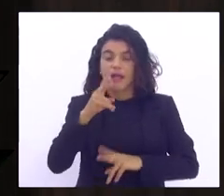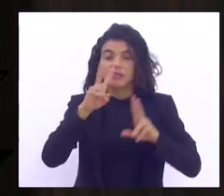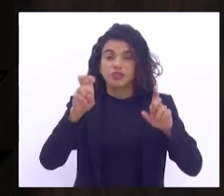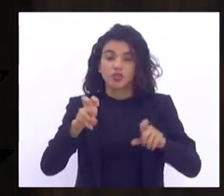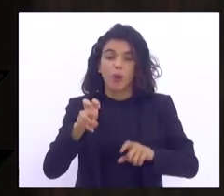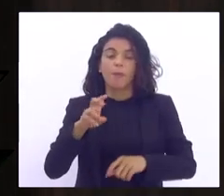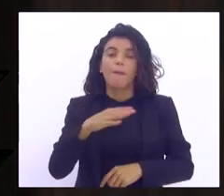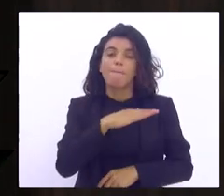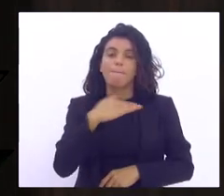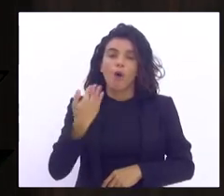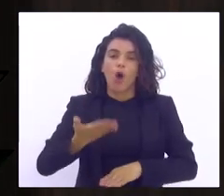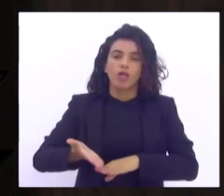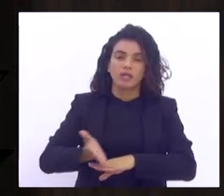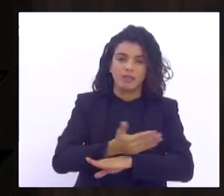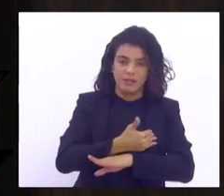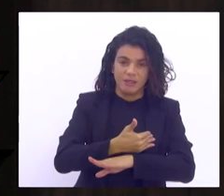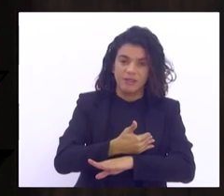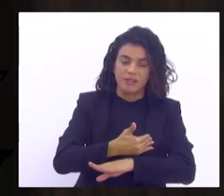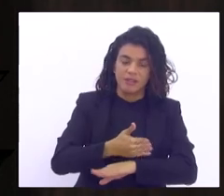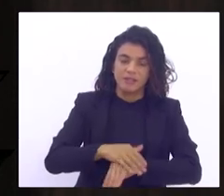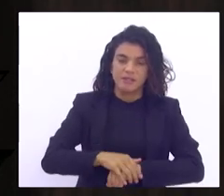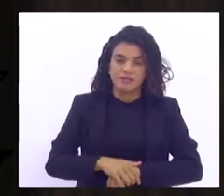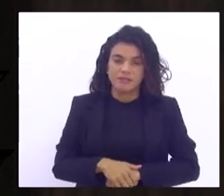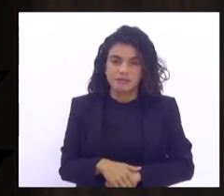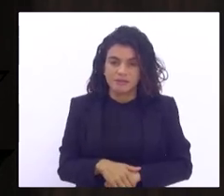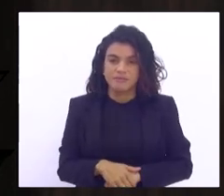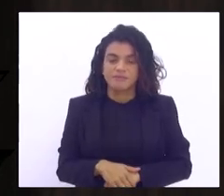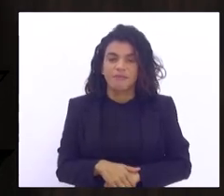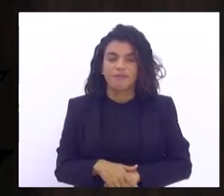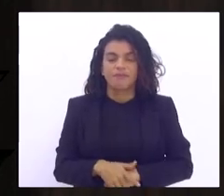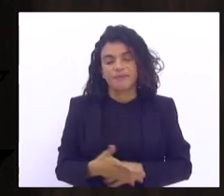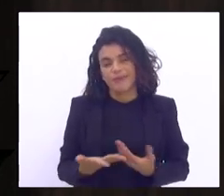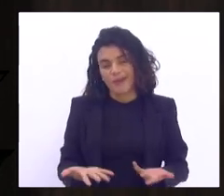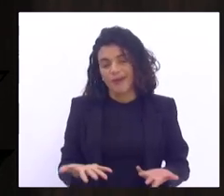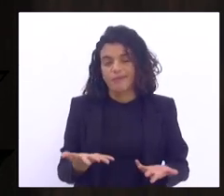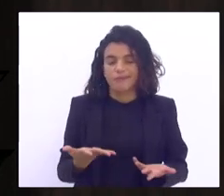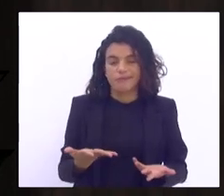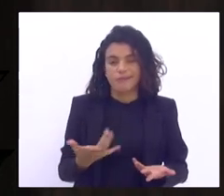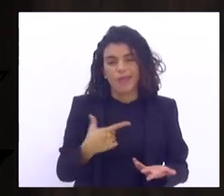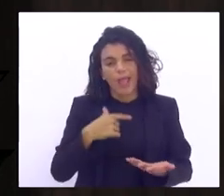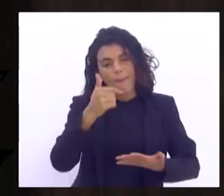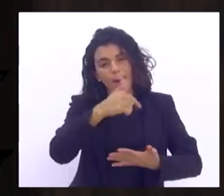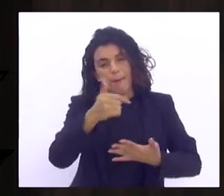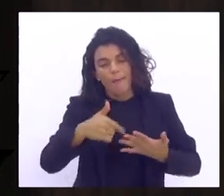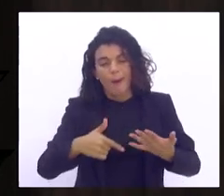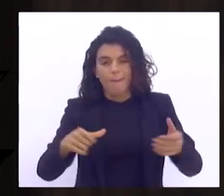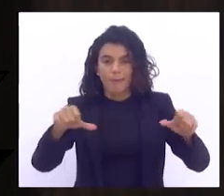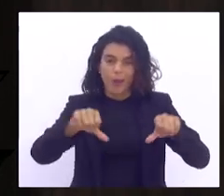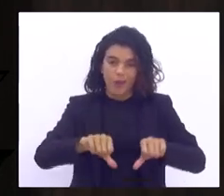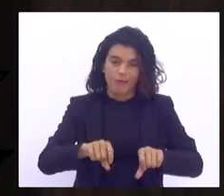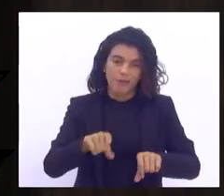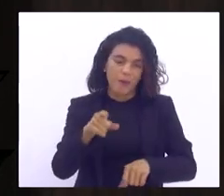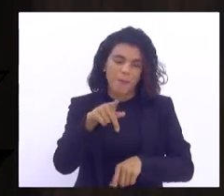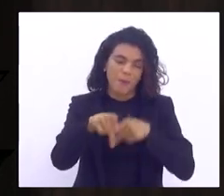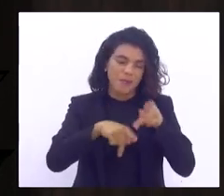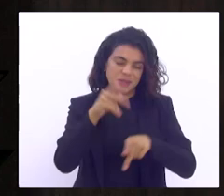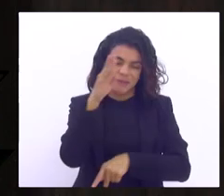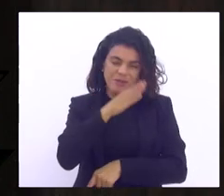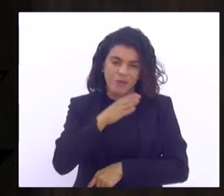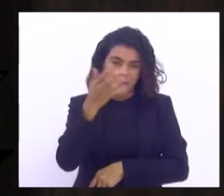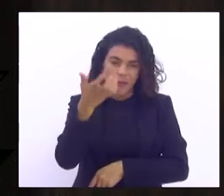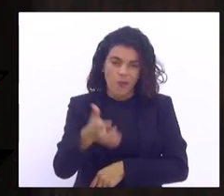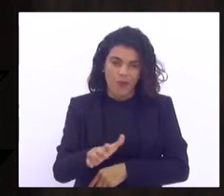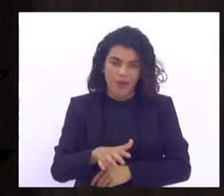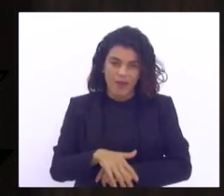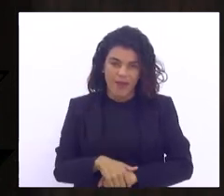eutanásia. Dentre todos os outros, monstruosidade, vamos dizer assim, que eu tenho certeza que o povo brasileiro não quer atrair